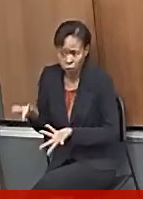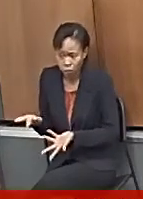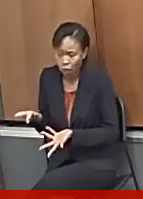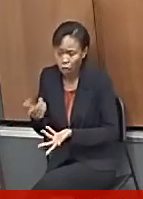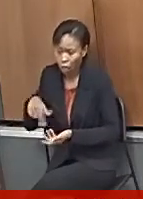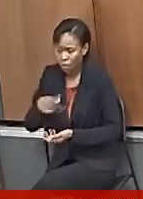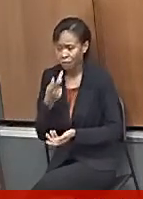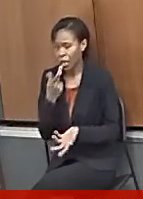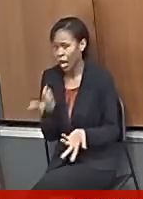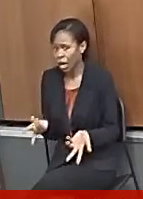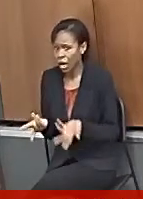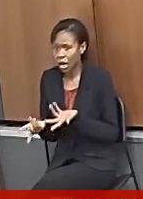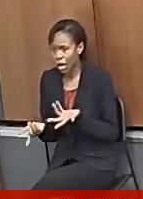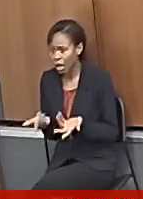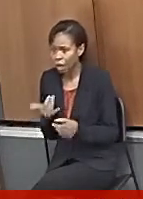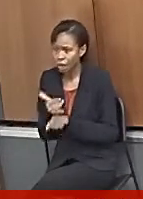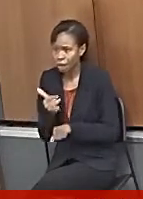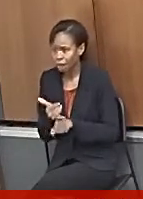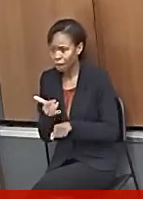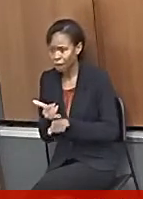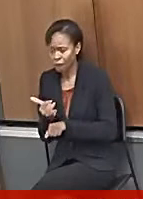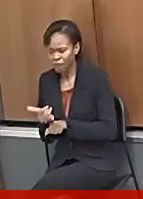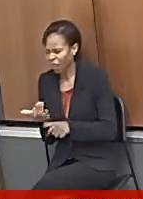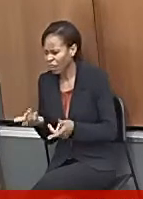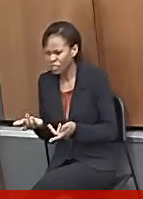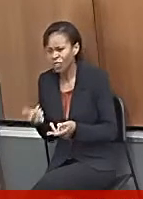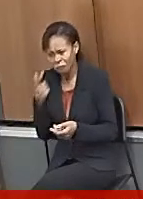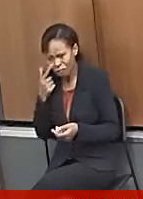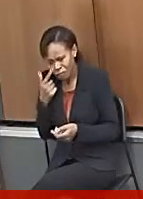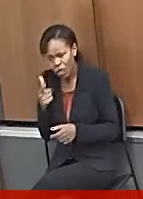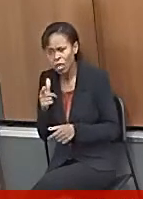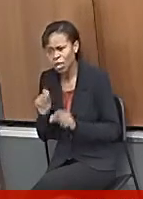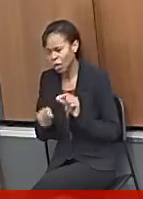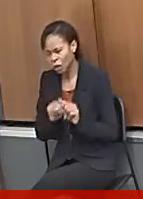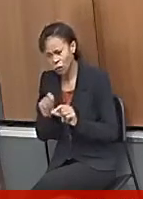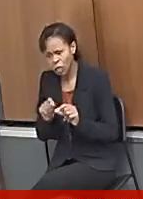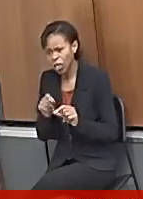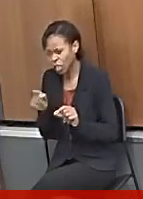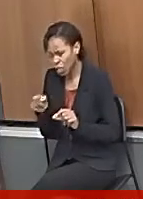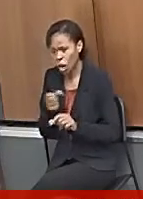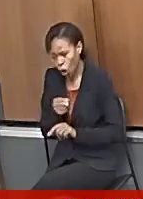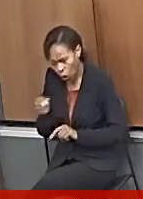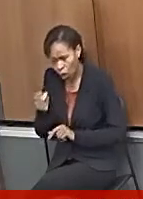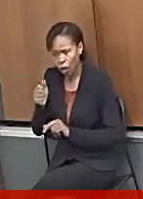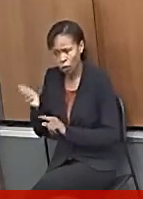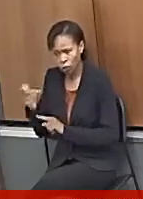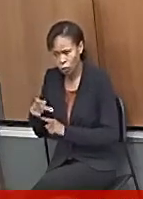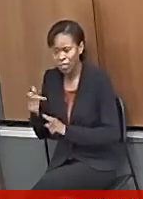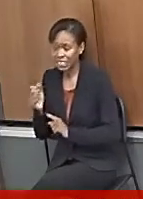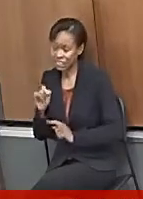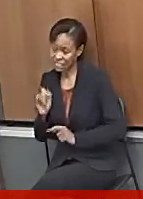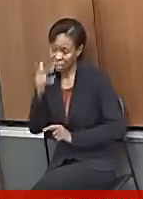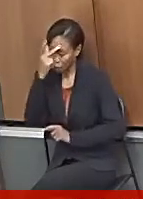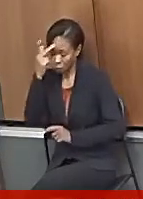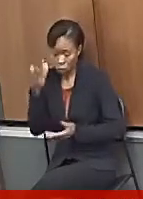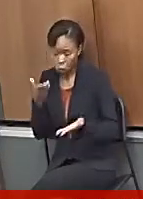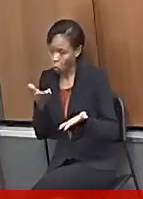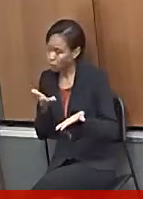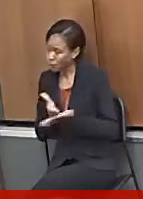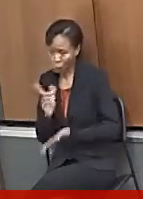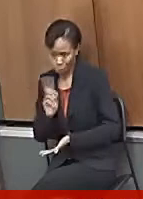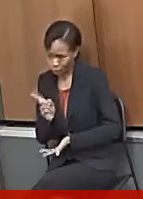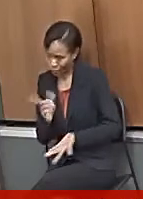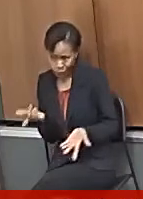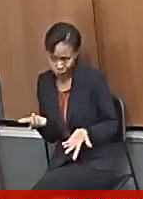rápido possível e já coloca como aposentado então em fabi se a pessoa foi indeferida na perícia médica